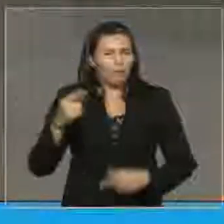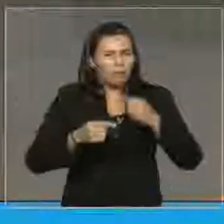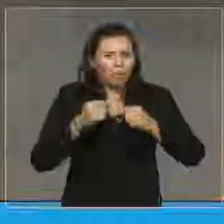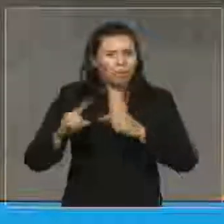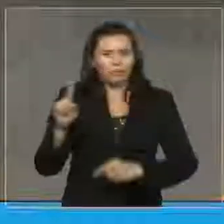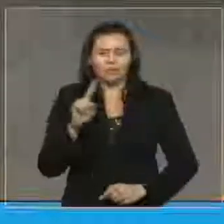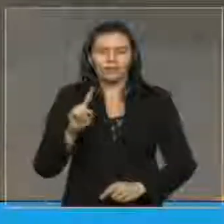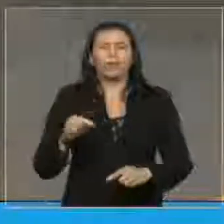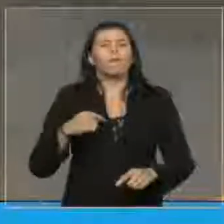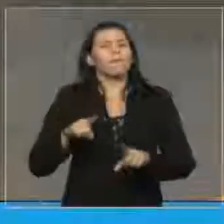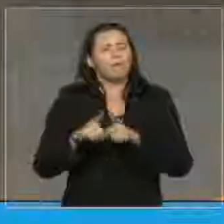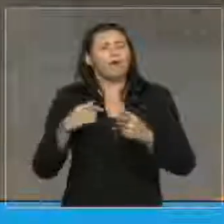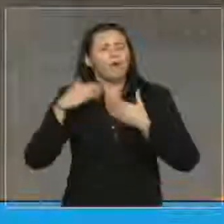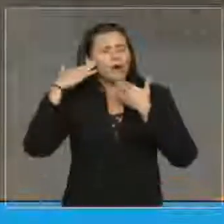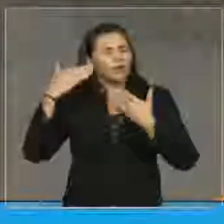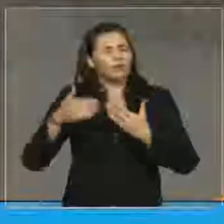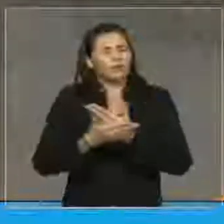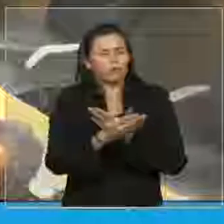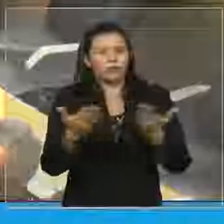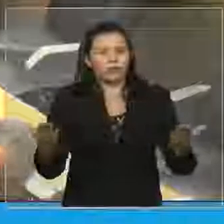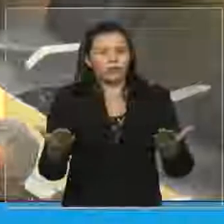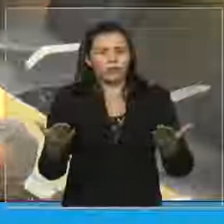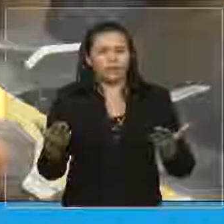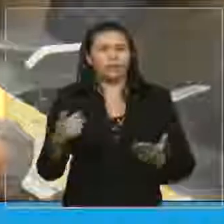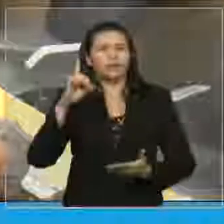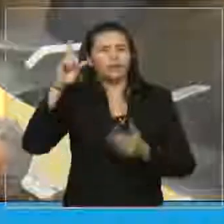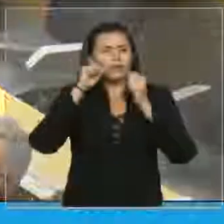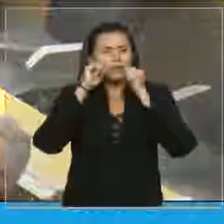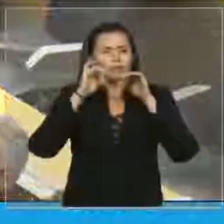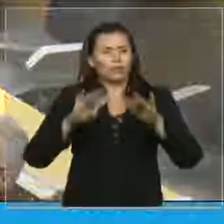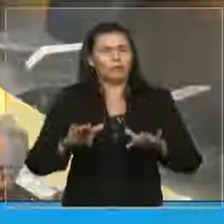gente. Fiquem com Deus. Muito obrigado.